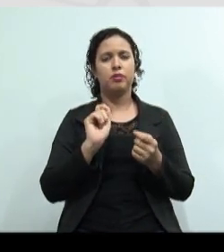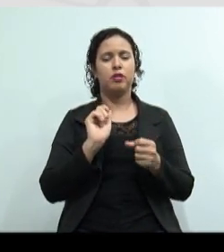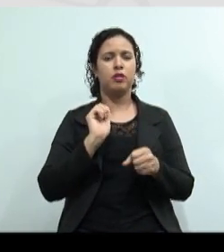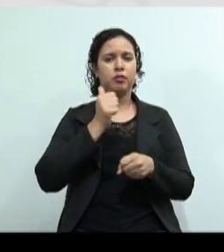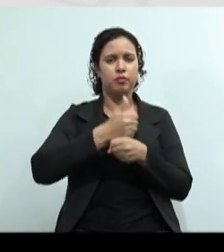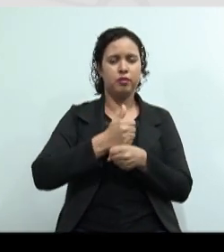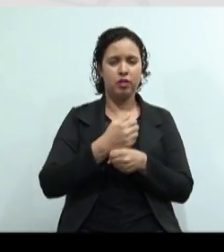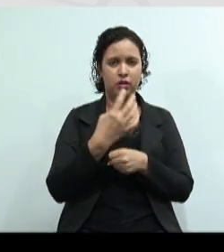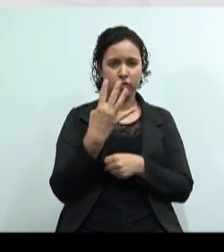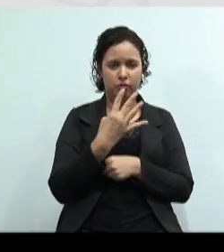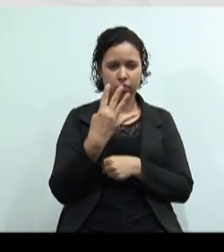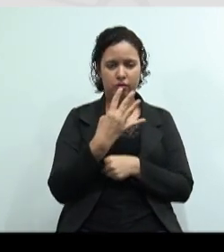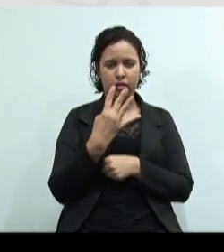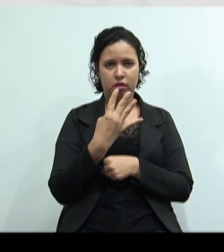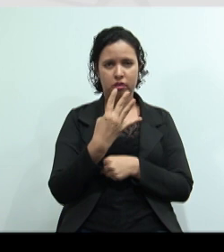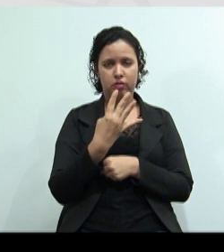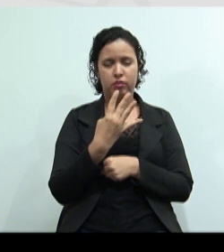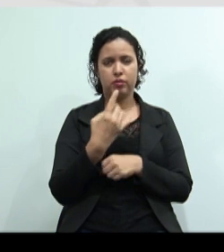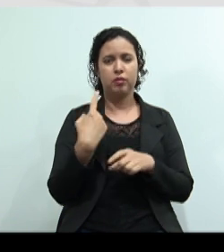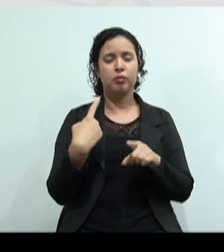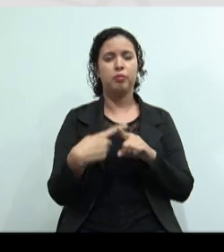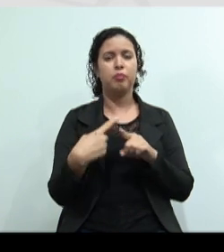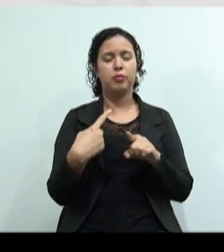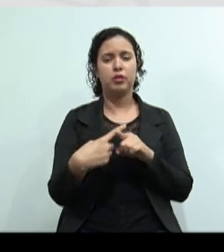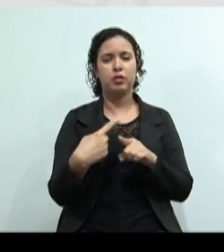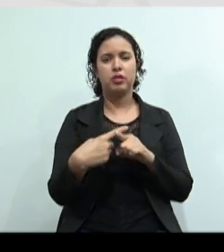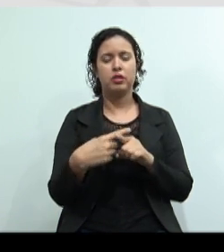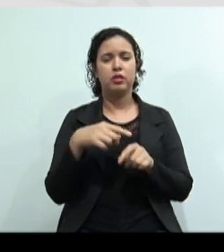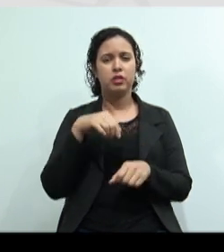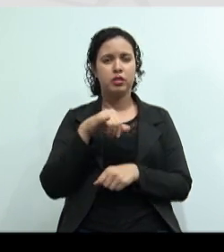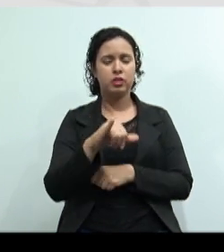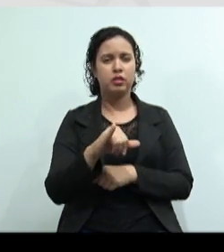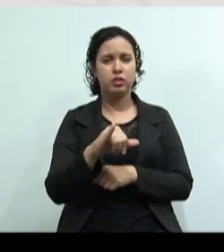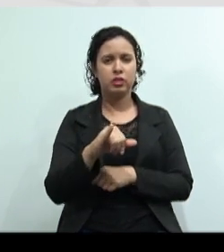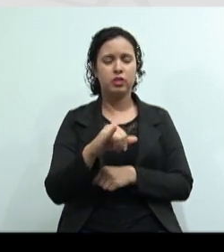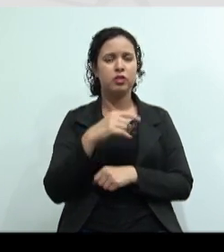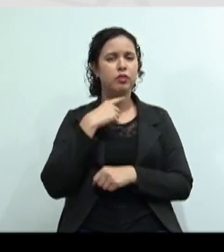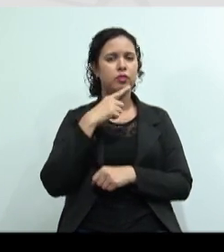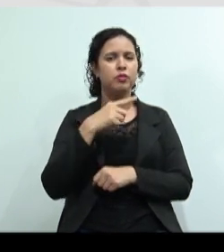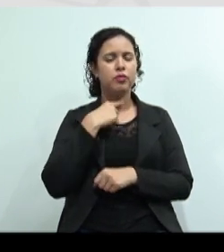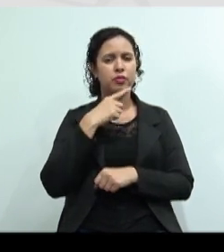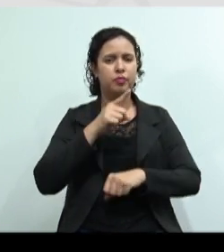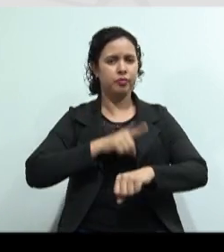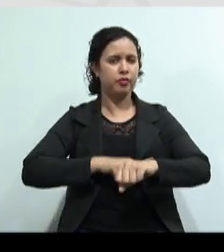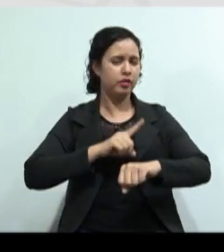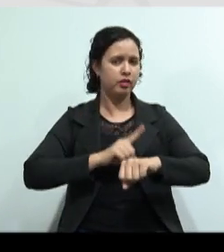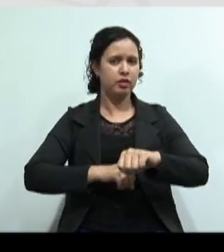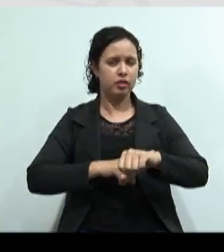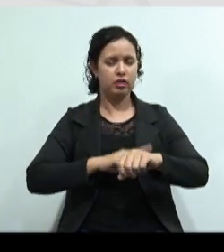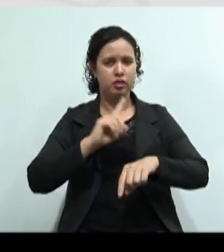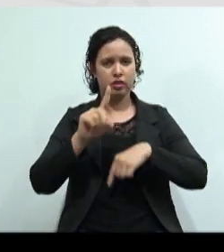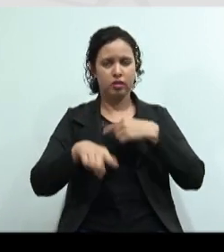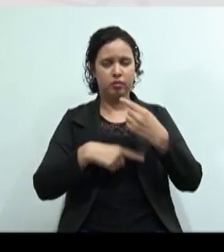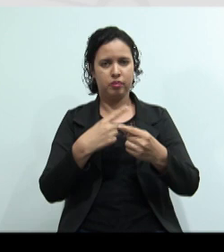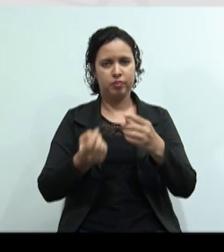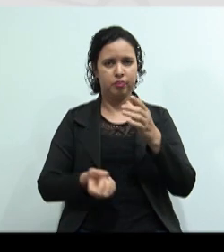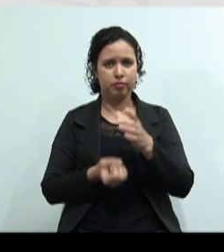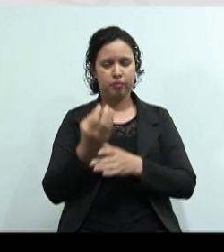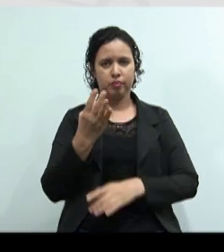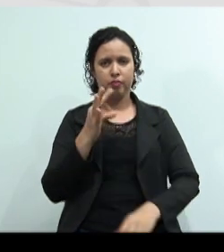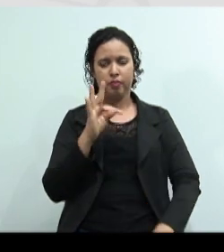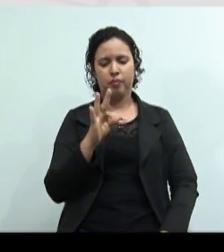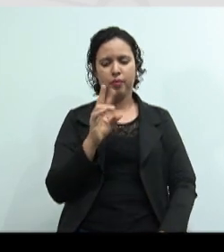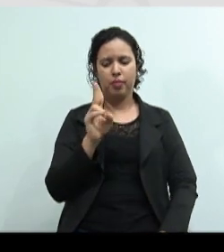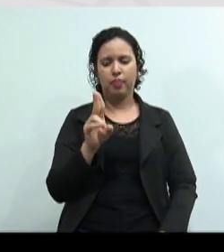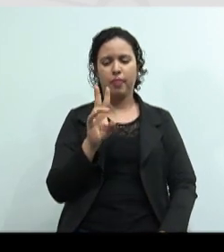nós iniciamos a 3, que se eu não conseguir terminar de corrigir a 3 aqui, eu vou criar o tutorial para vocês.